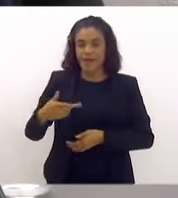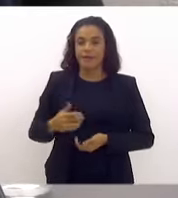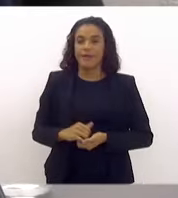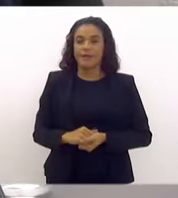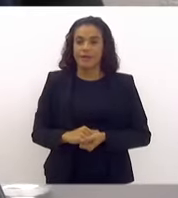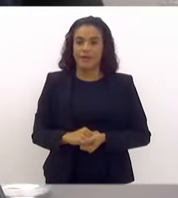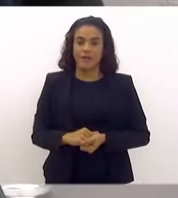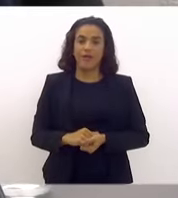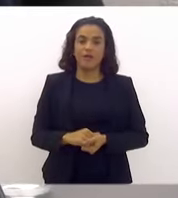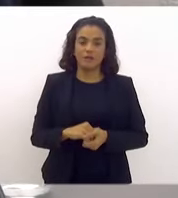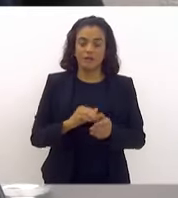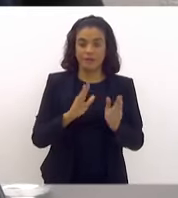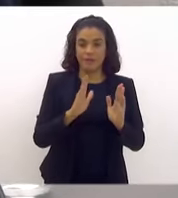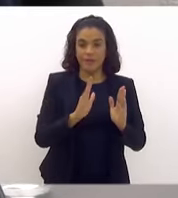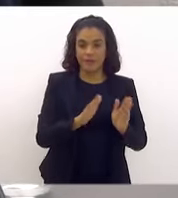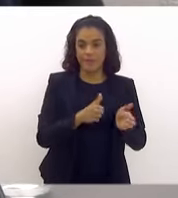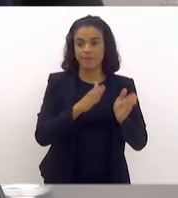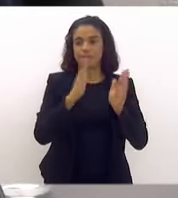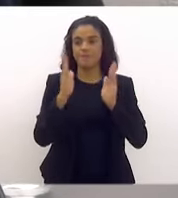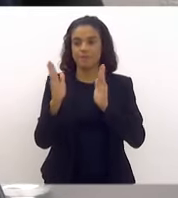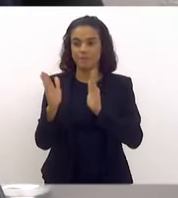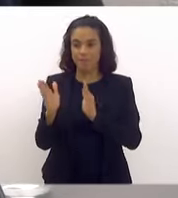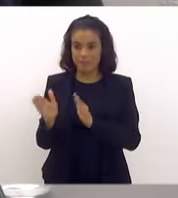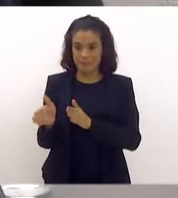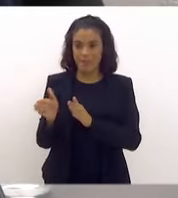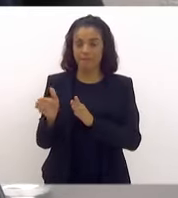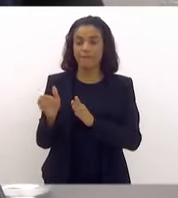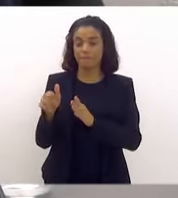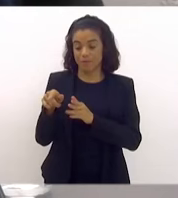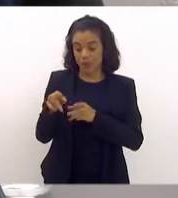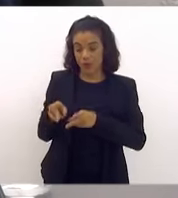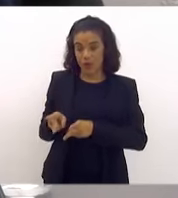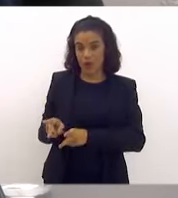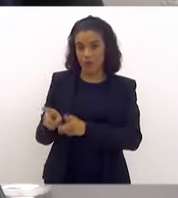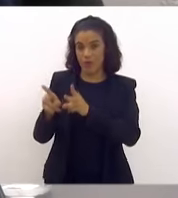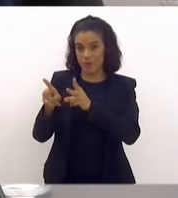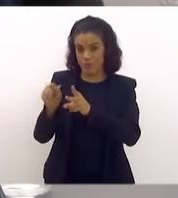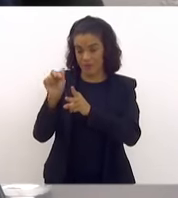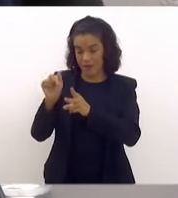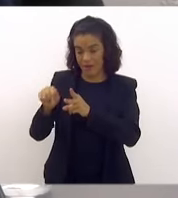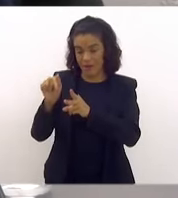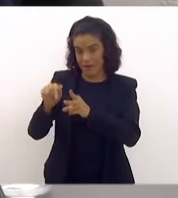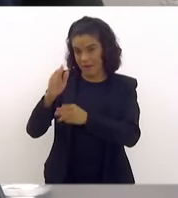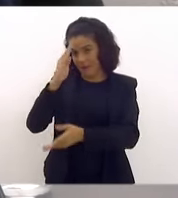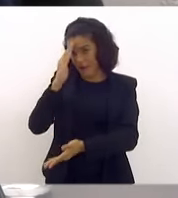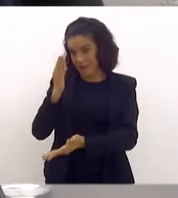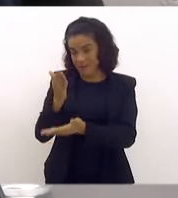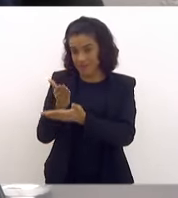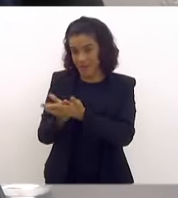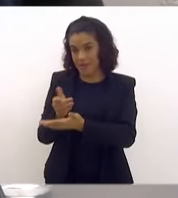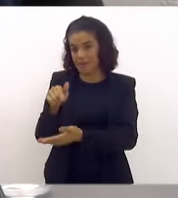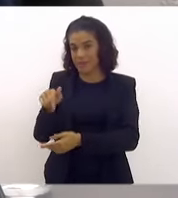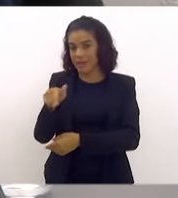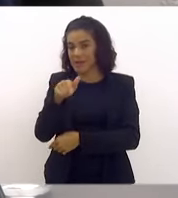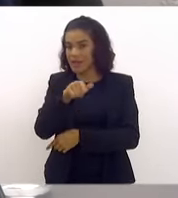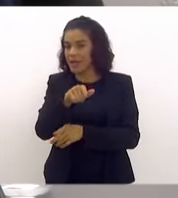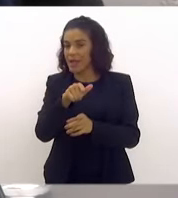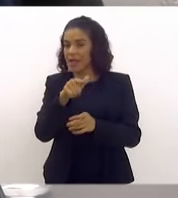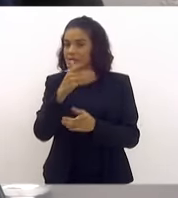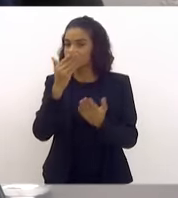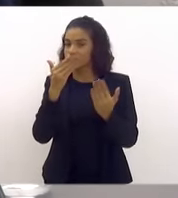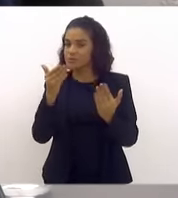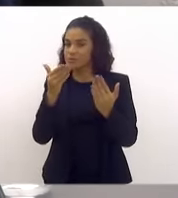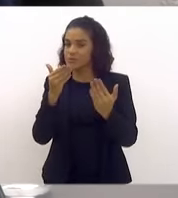ultrapassando esse essas providências se ainda assim ele acredita que aquele personagem cometeu aquele